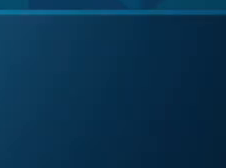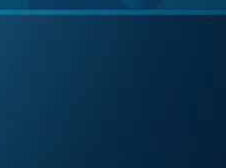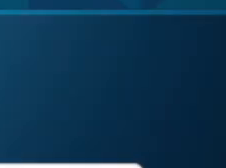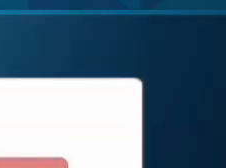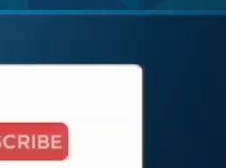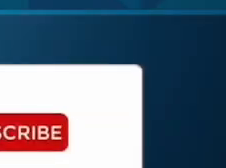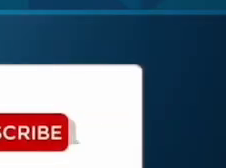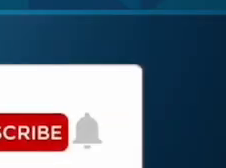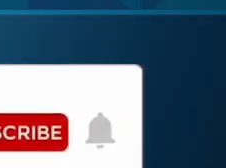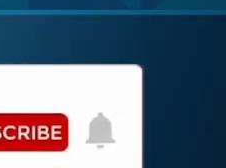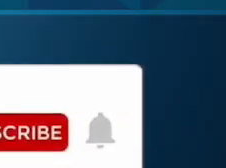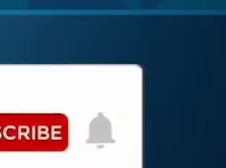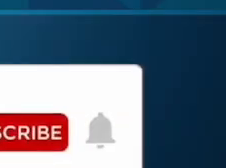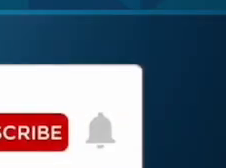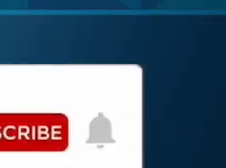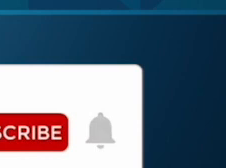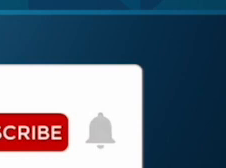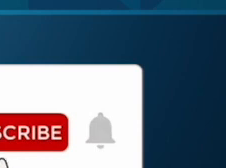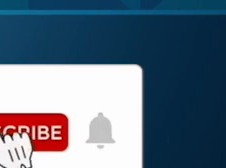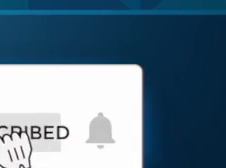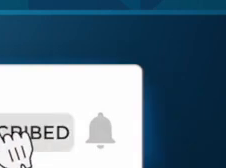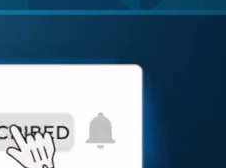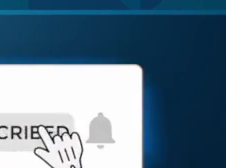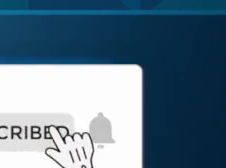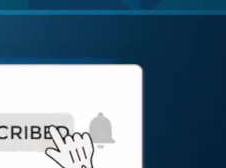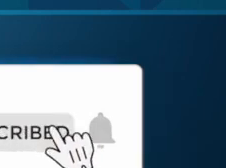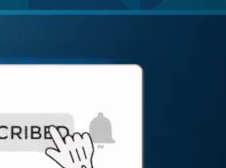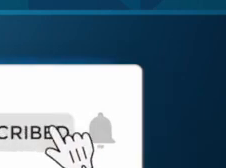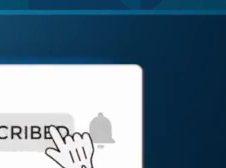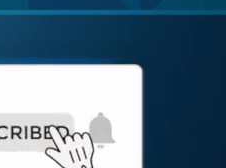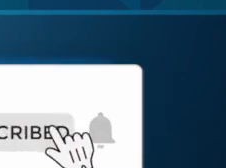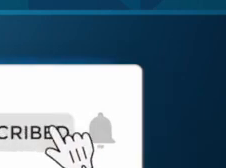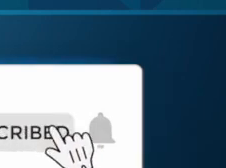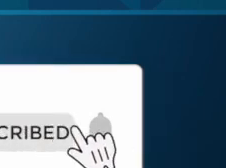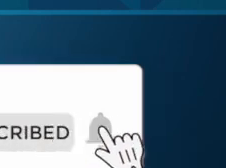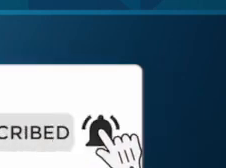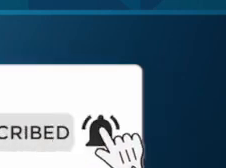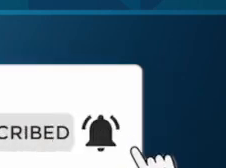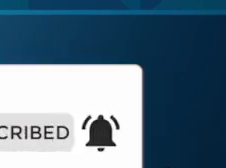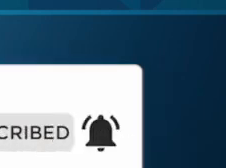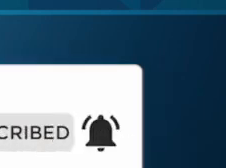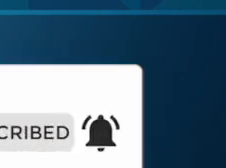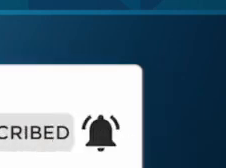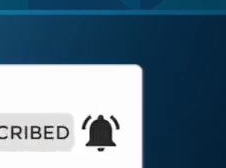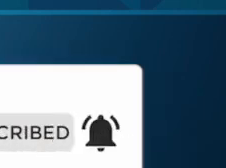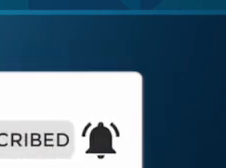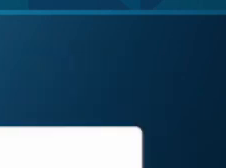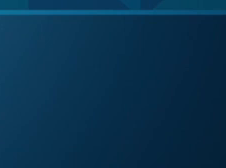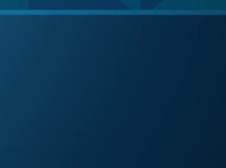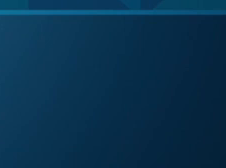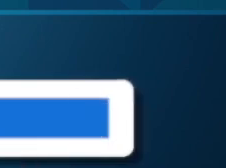informação factuais não atuais, que ta haluha inscreva e ha canal RTTL, hanehang botão